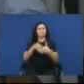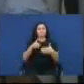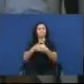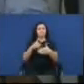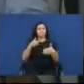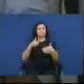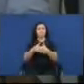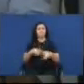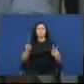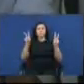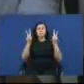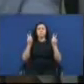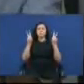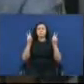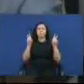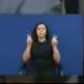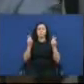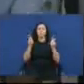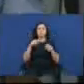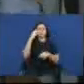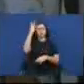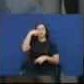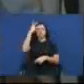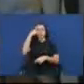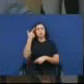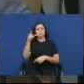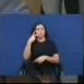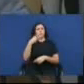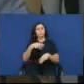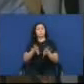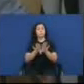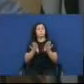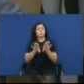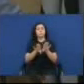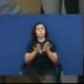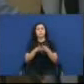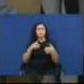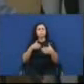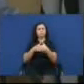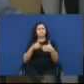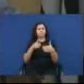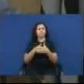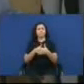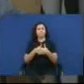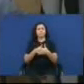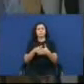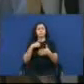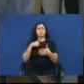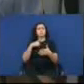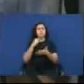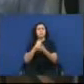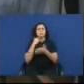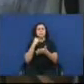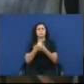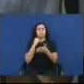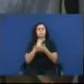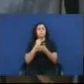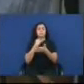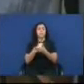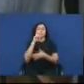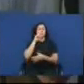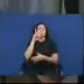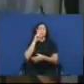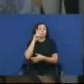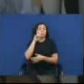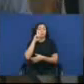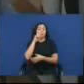temos tratado desse assunto, a vereadora Érica, os demais vereadores. Eu diria que eu tenho pegado no pé do prefeito quase todo dia por